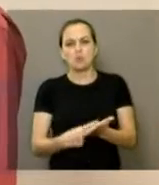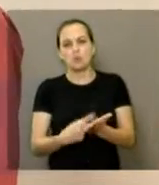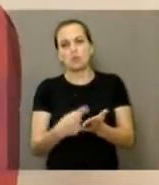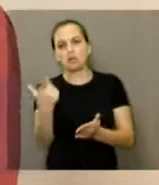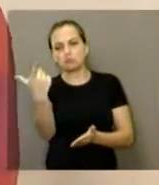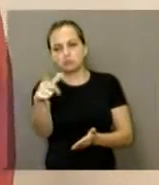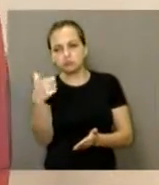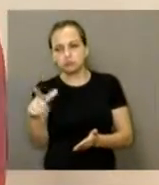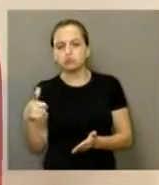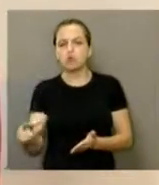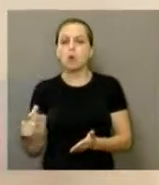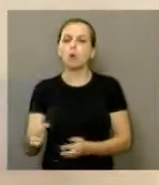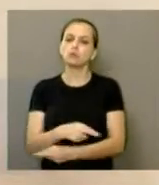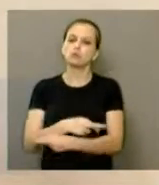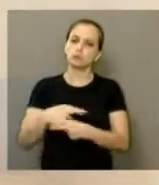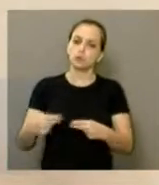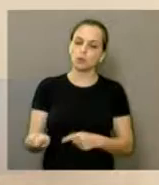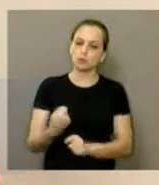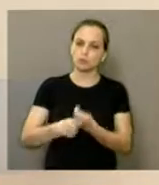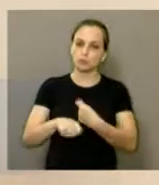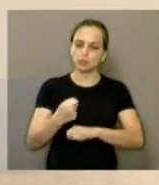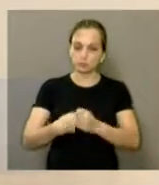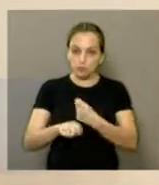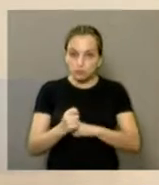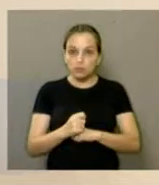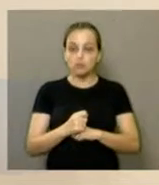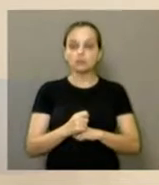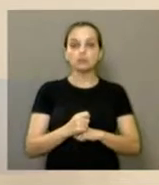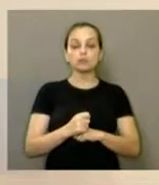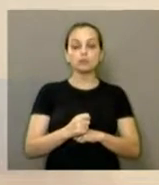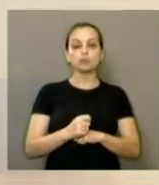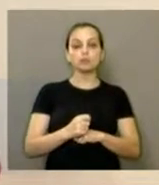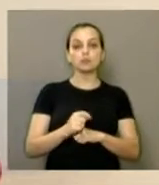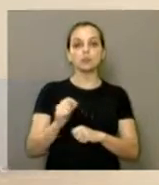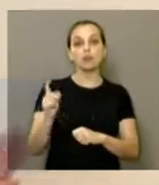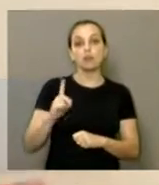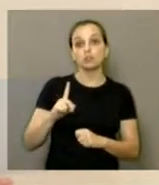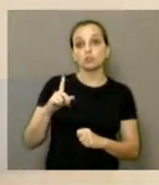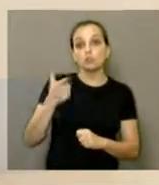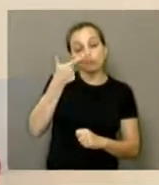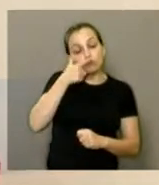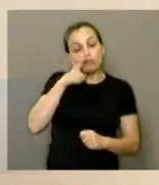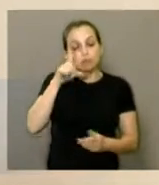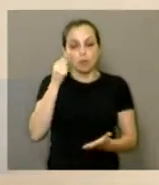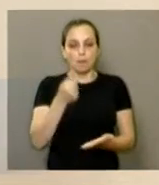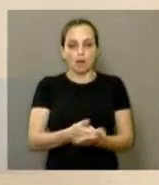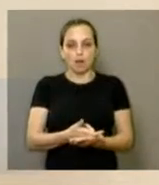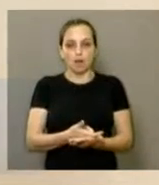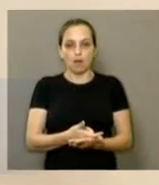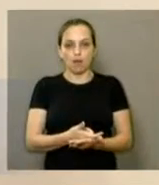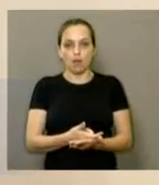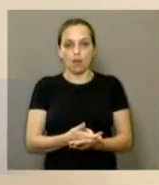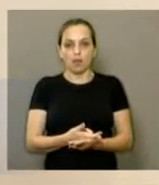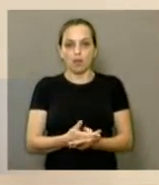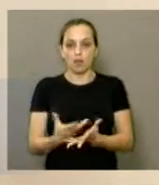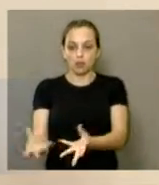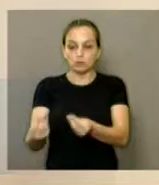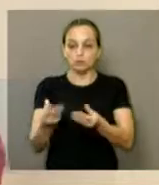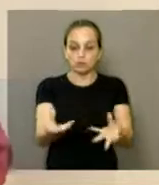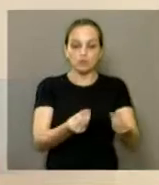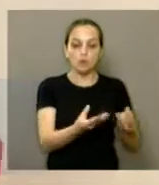outras questões financeiras e administrativas, não deu conta mais de pagar a coleta do